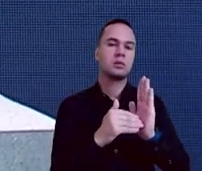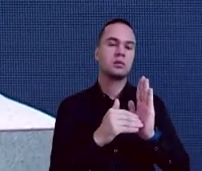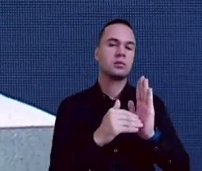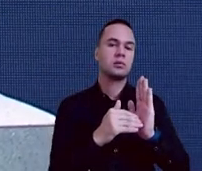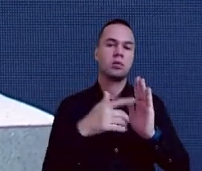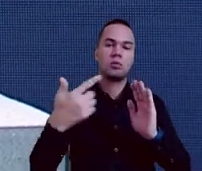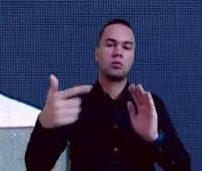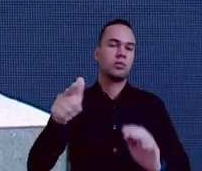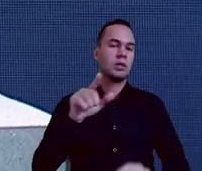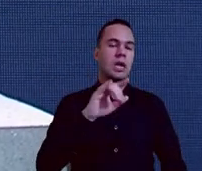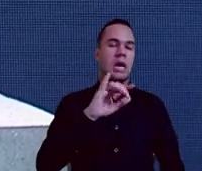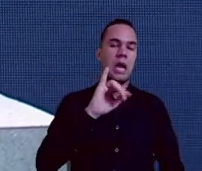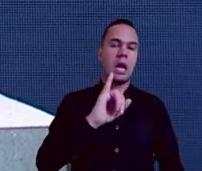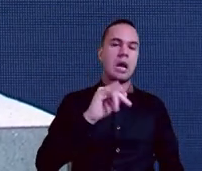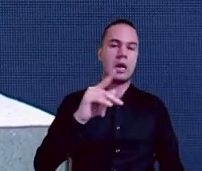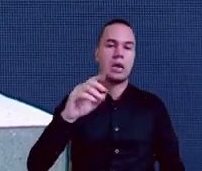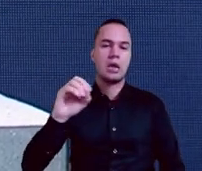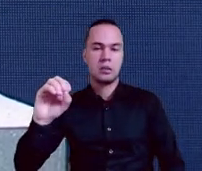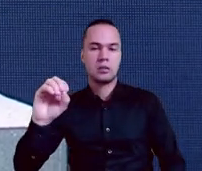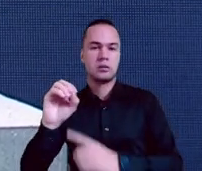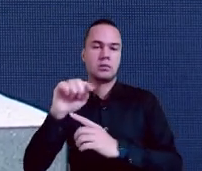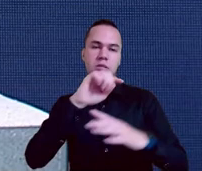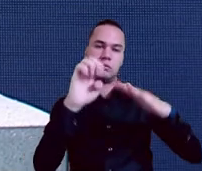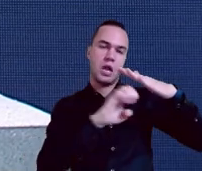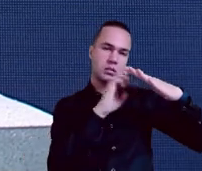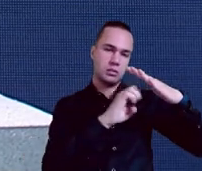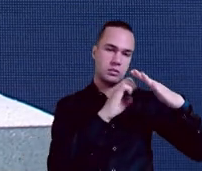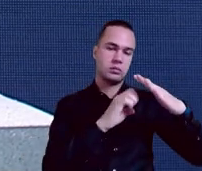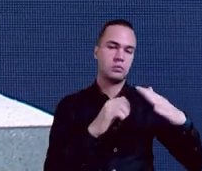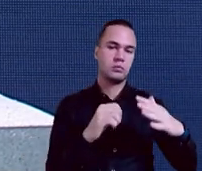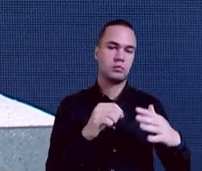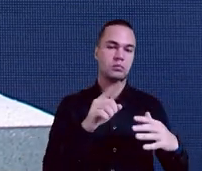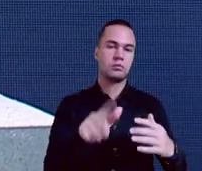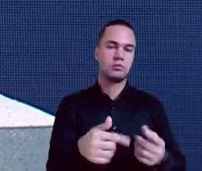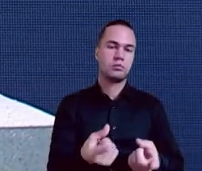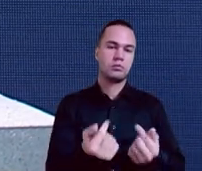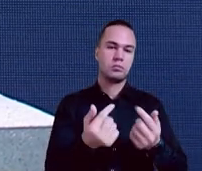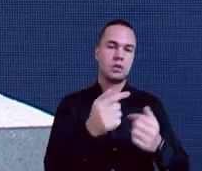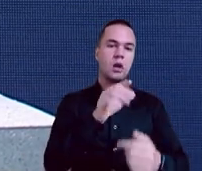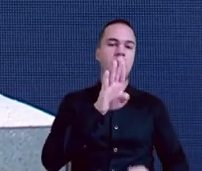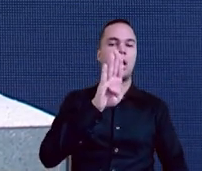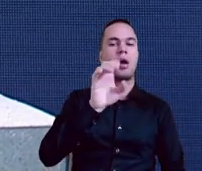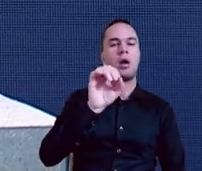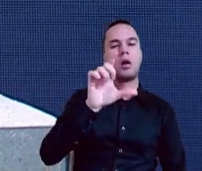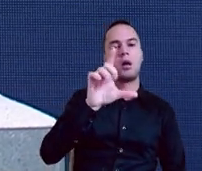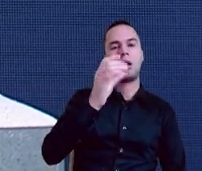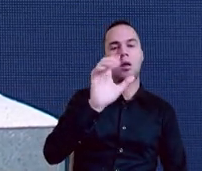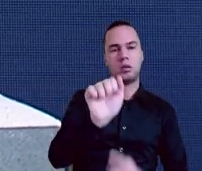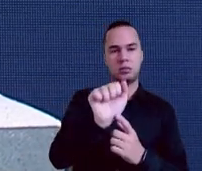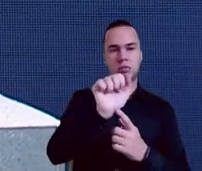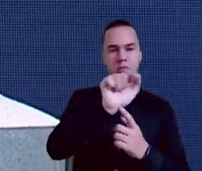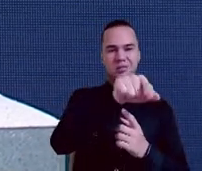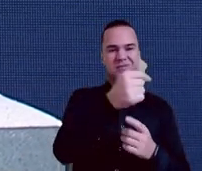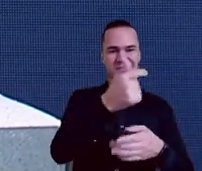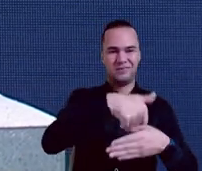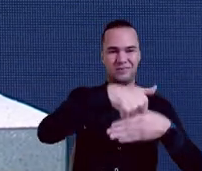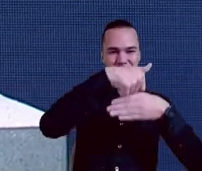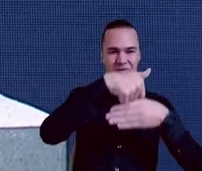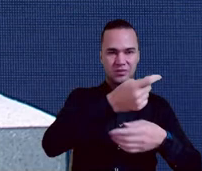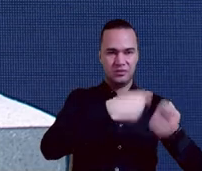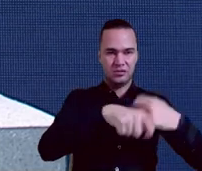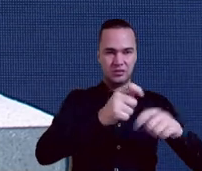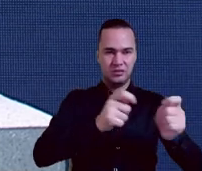das empresas como o preço da bolsa caiu o pessoal do Pré ipeu parou de fazer para IPO